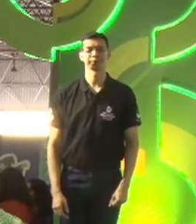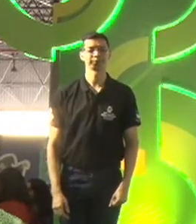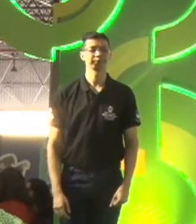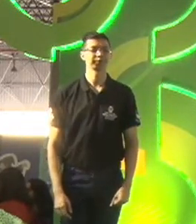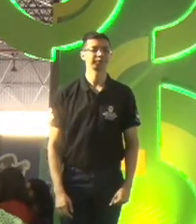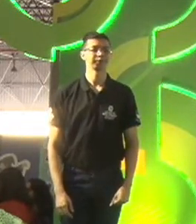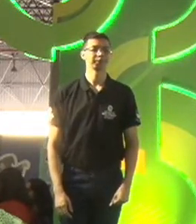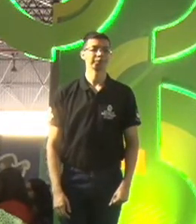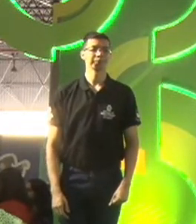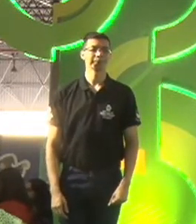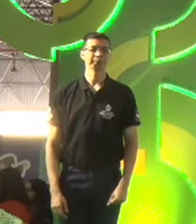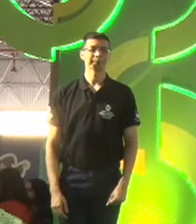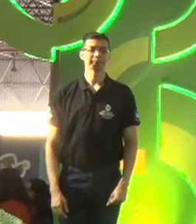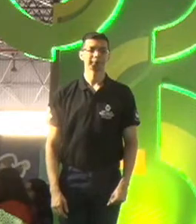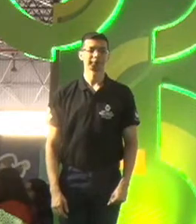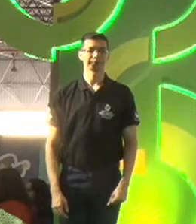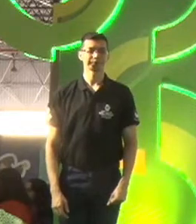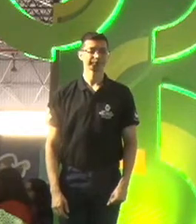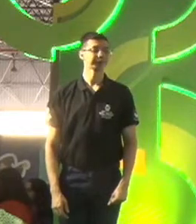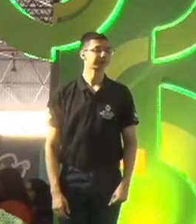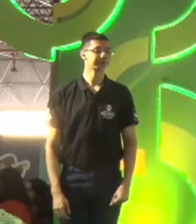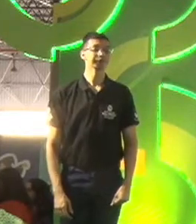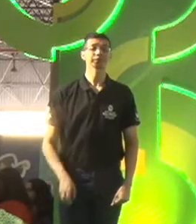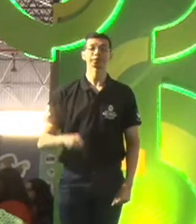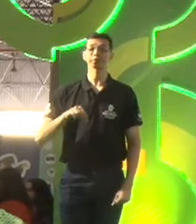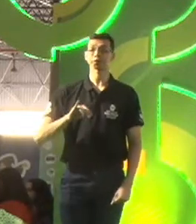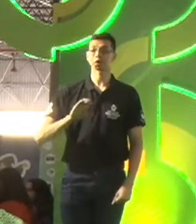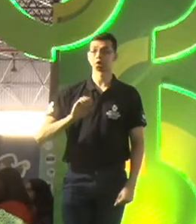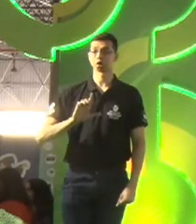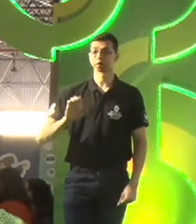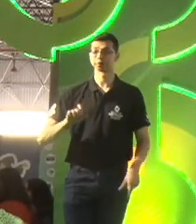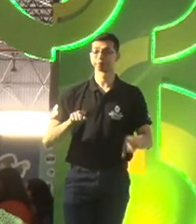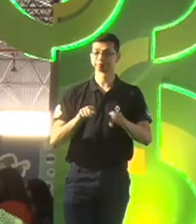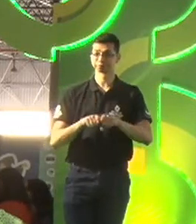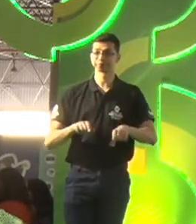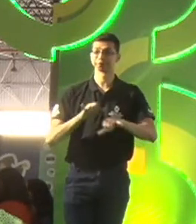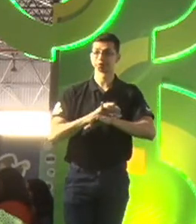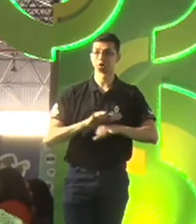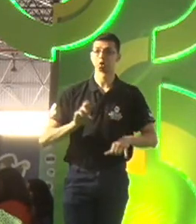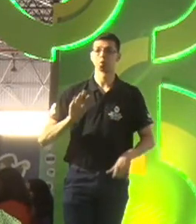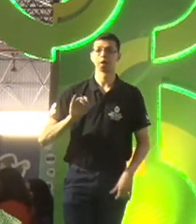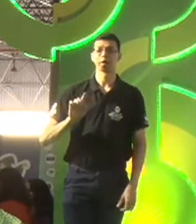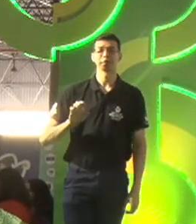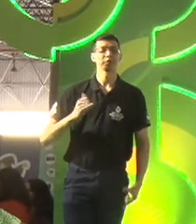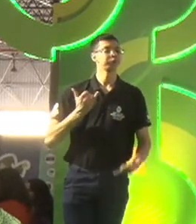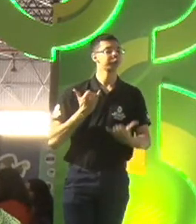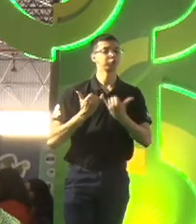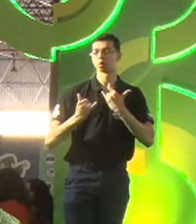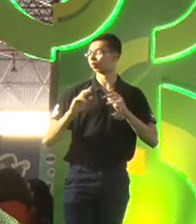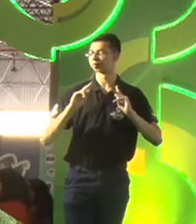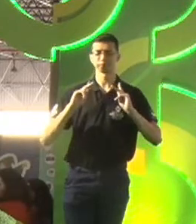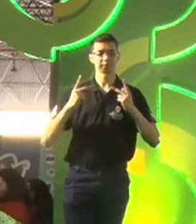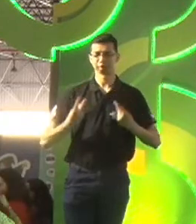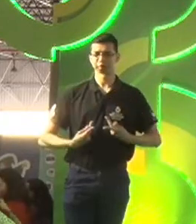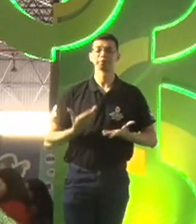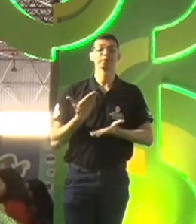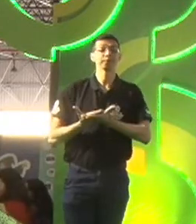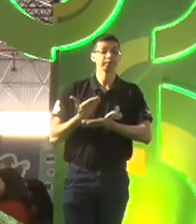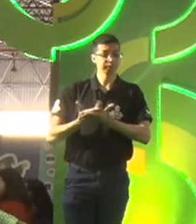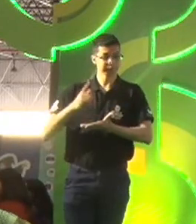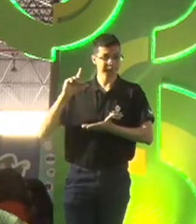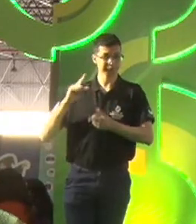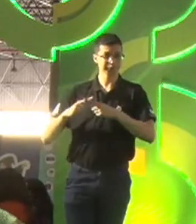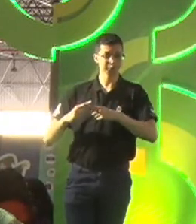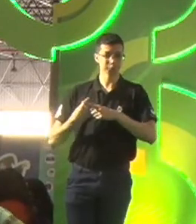também sobre o que o Nicole falou sobre o wiser que não apareceu um ser humano isso também foi estudado na época para gente por